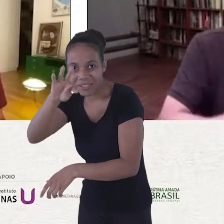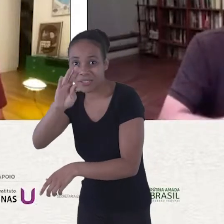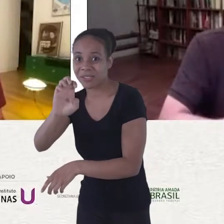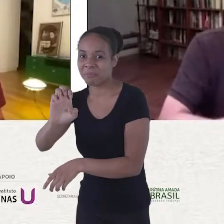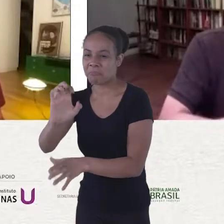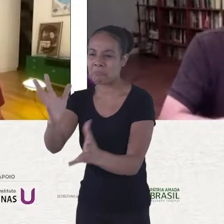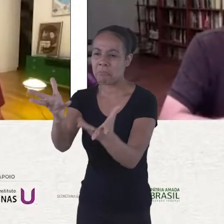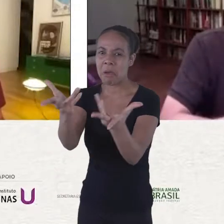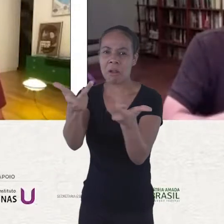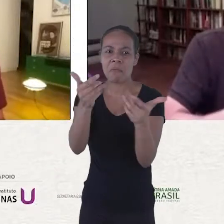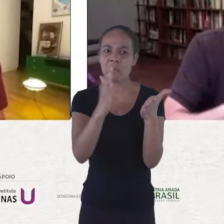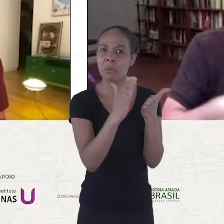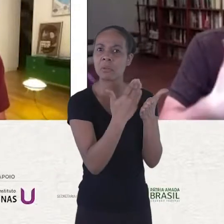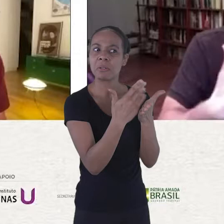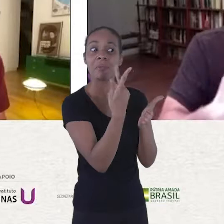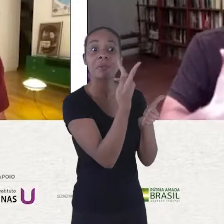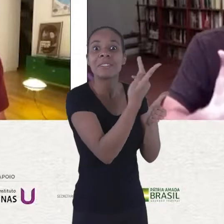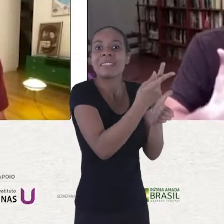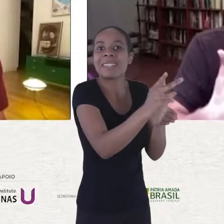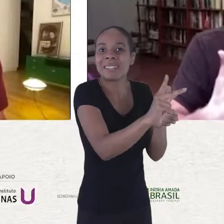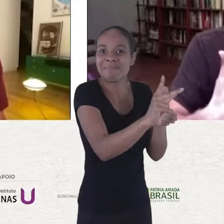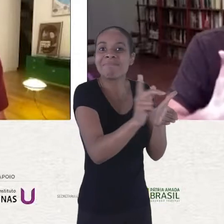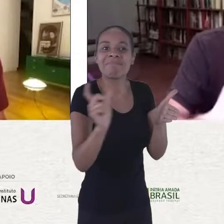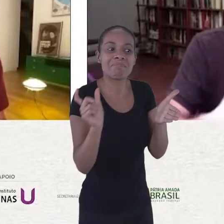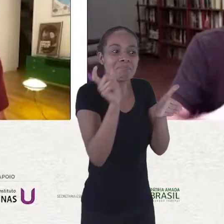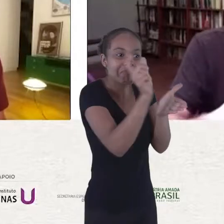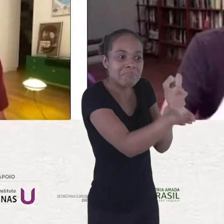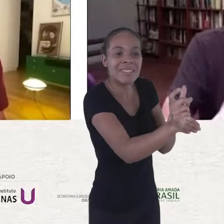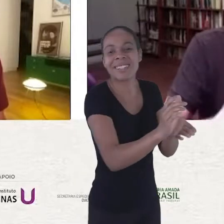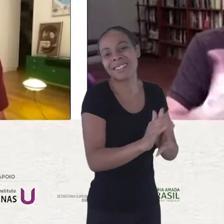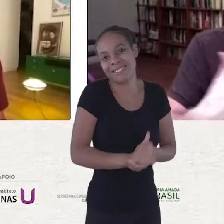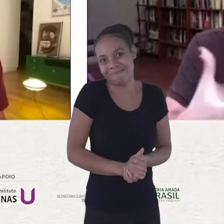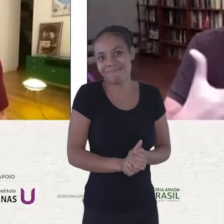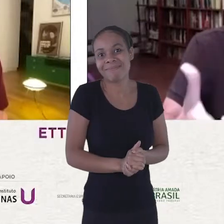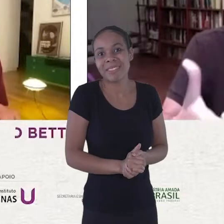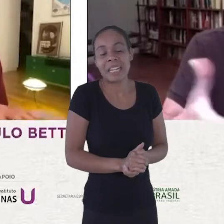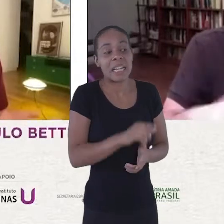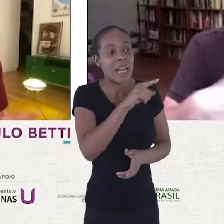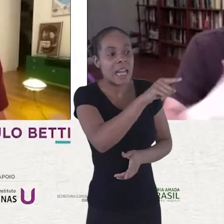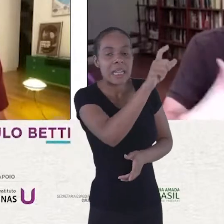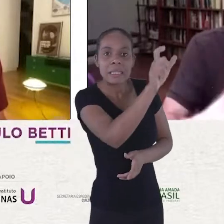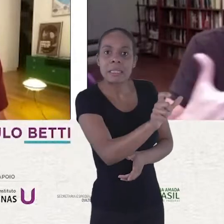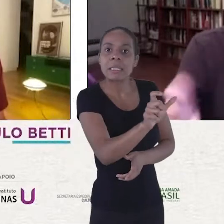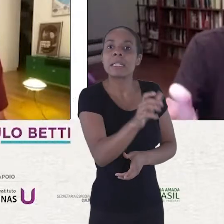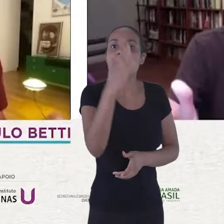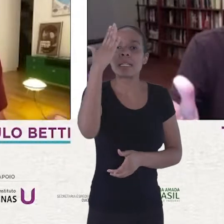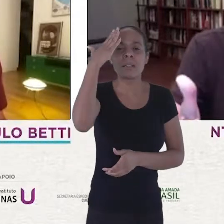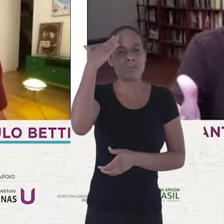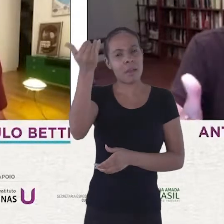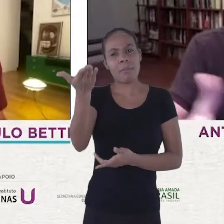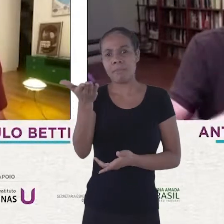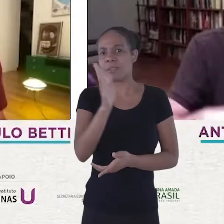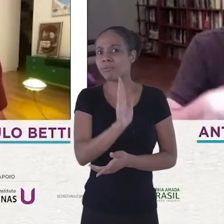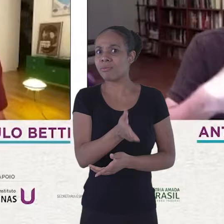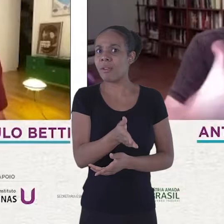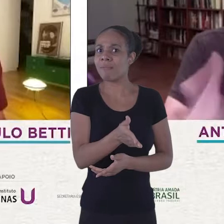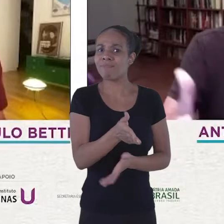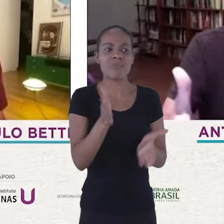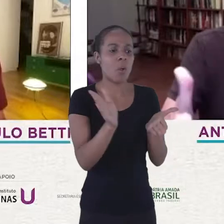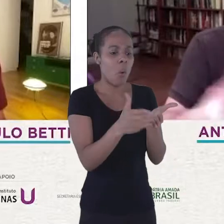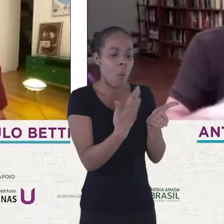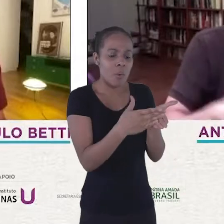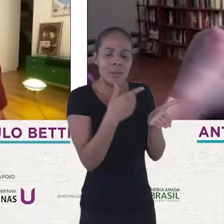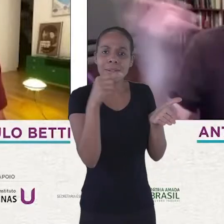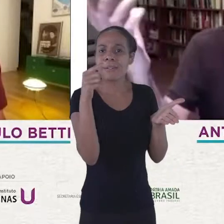qualidade literária dele. Surpreendente no sentido de saber que do Stepan também sairia um